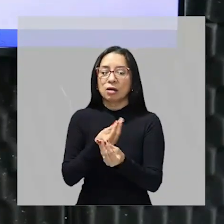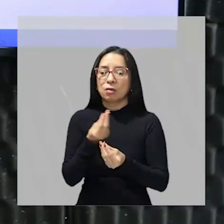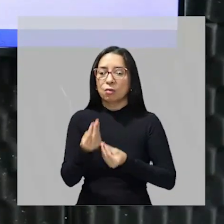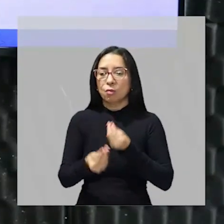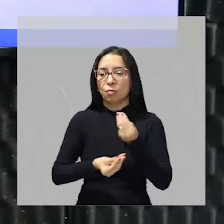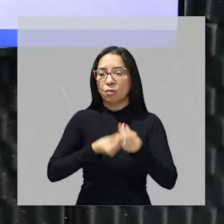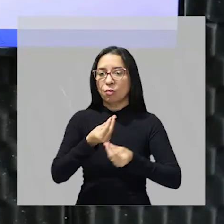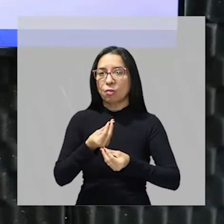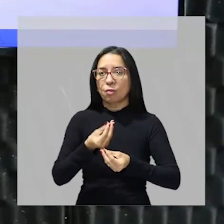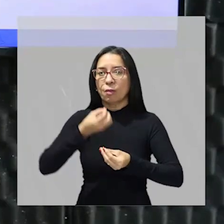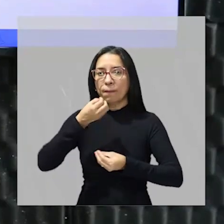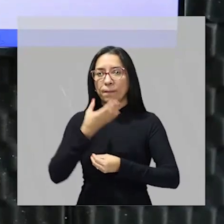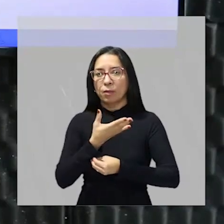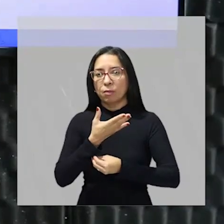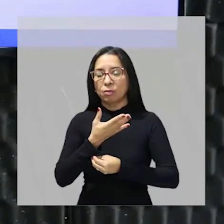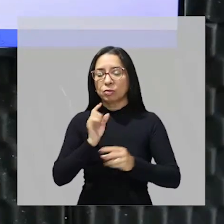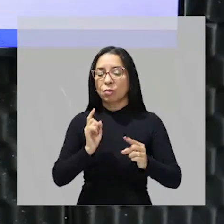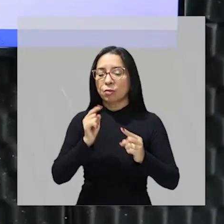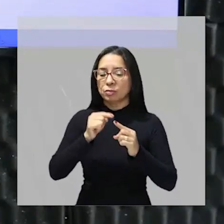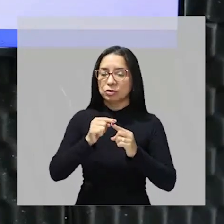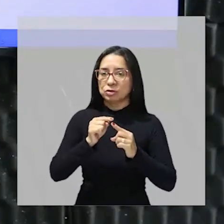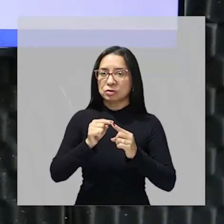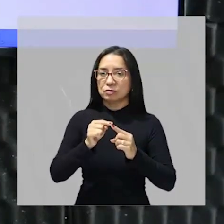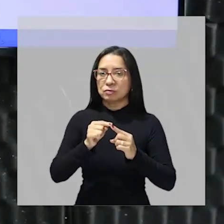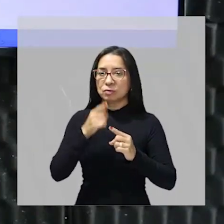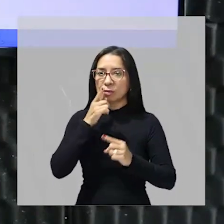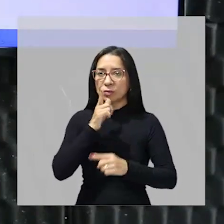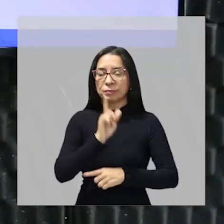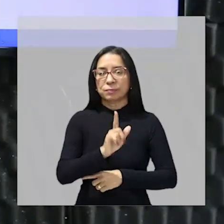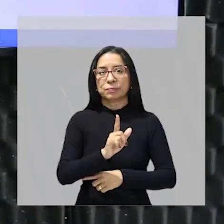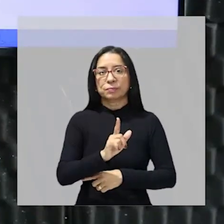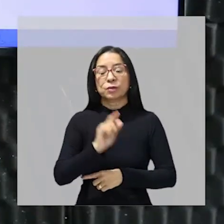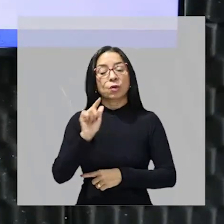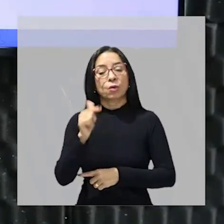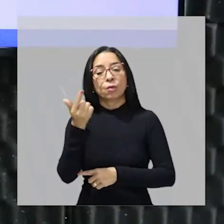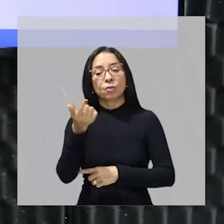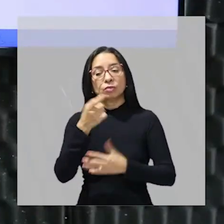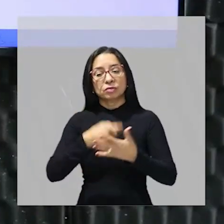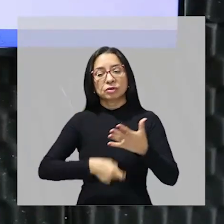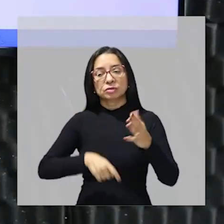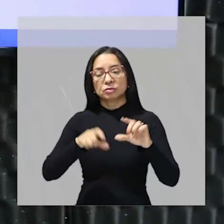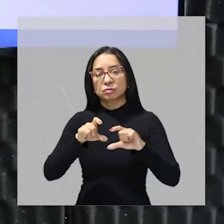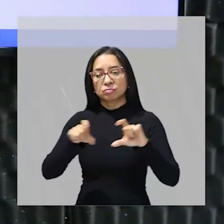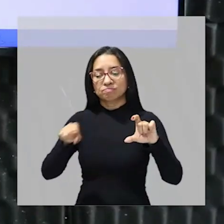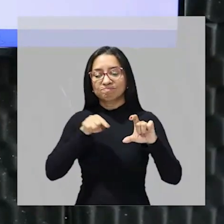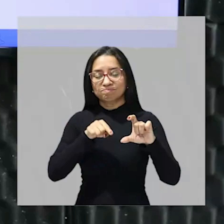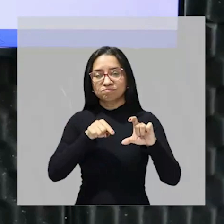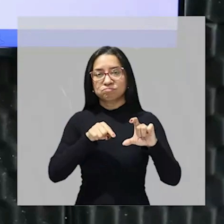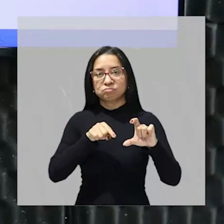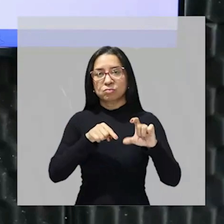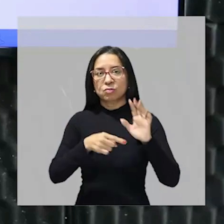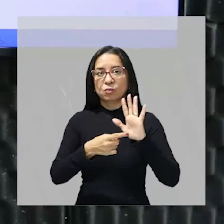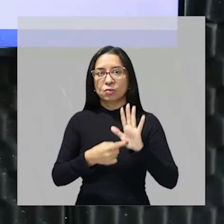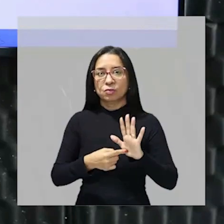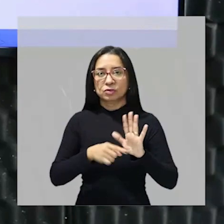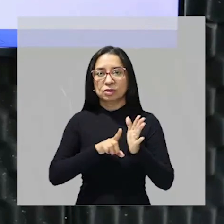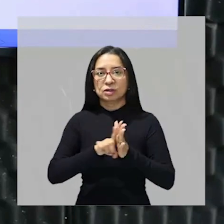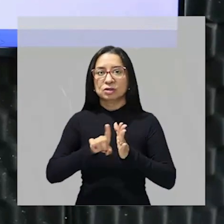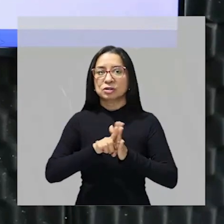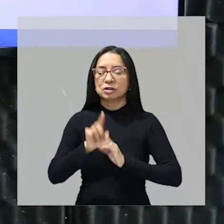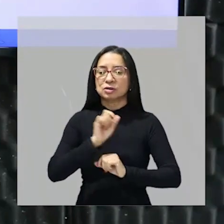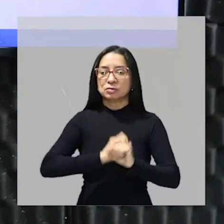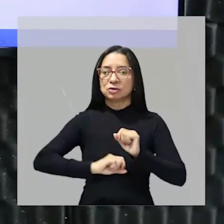do meu objetivo ser alcançado, tá? Outra coisa que o texto traz para a gente é a questão